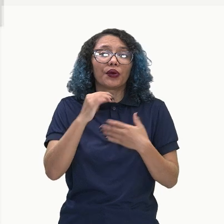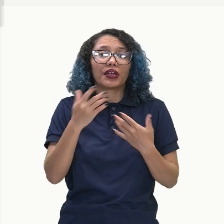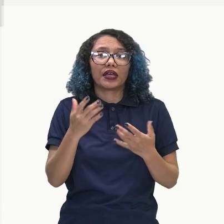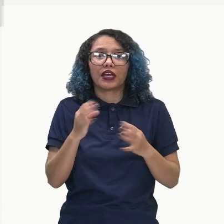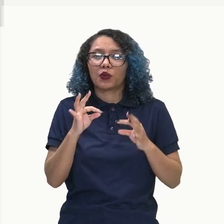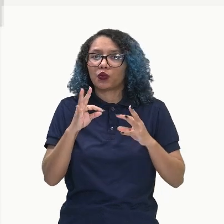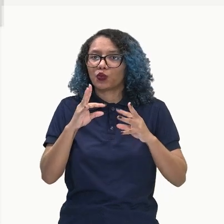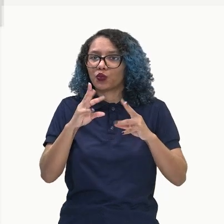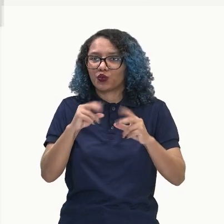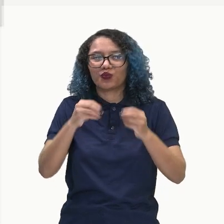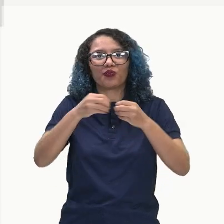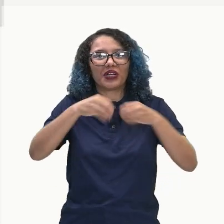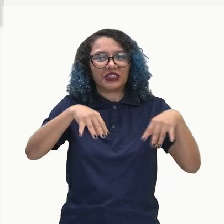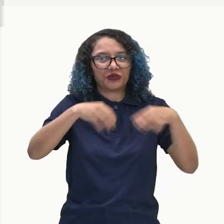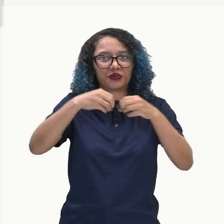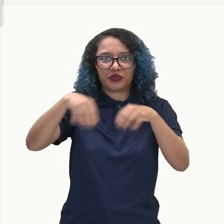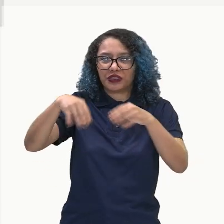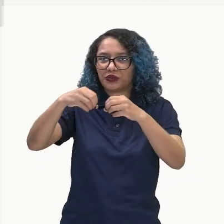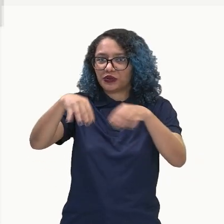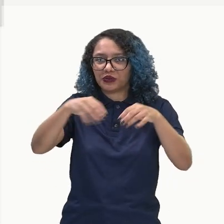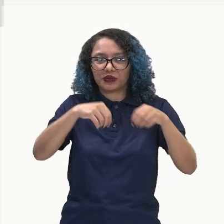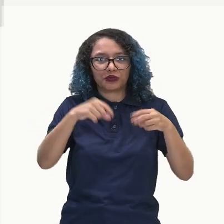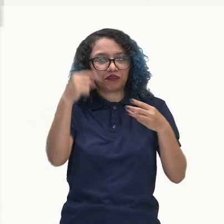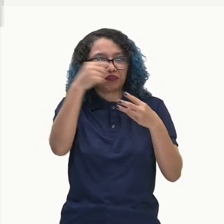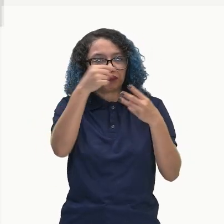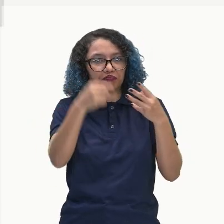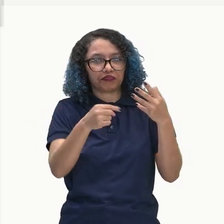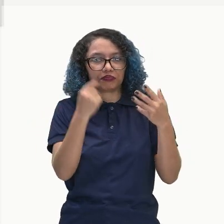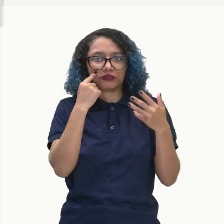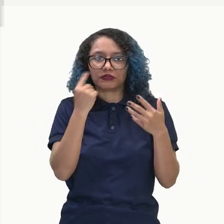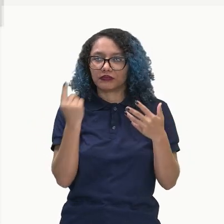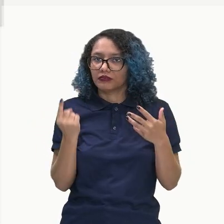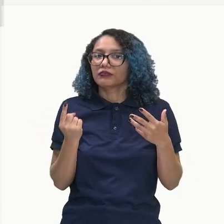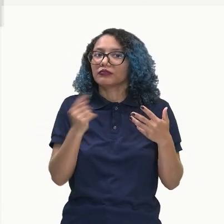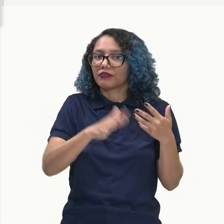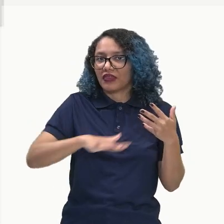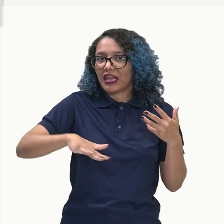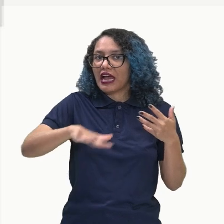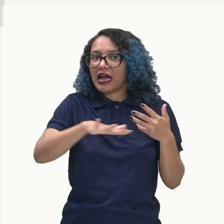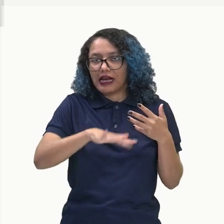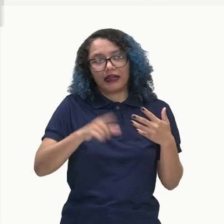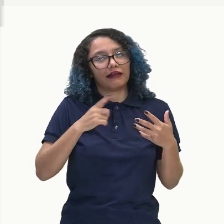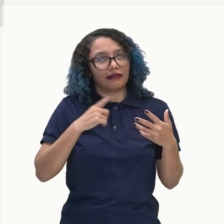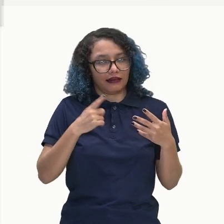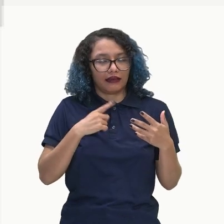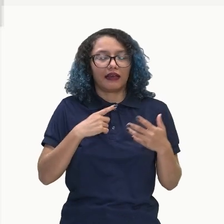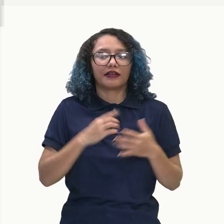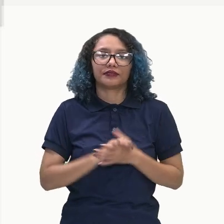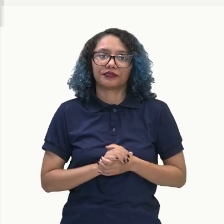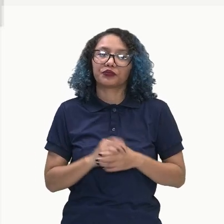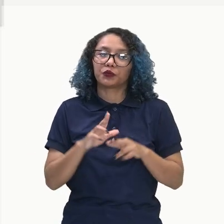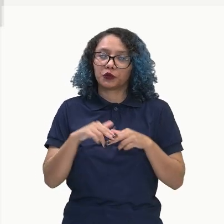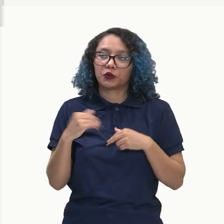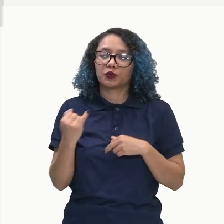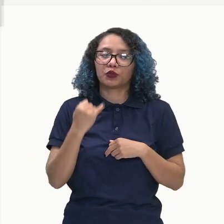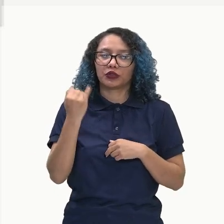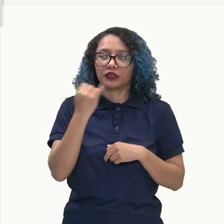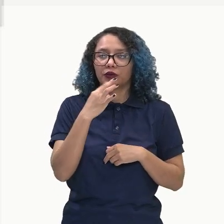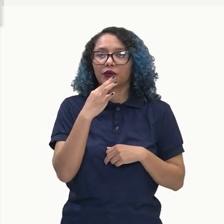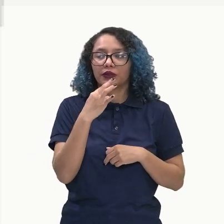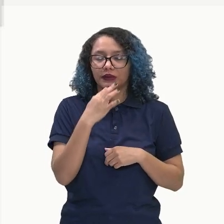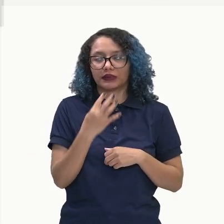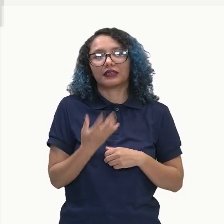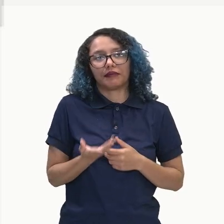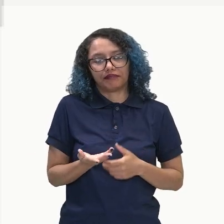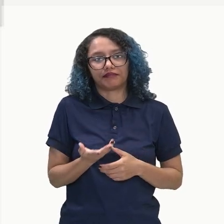esses prejuízos que nós acabamos de ver aí, né, nessa ilustração. Então, por isso é importante a gente saber